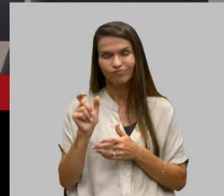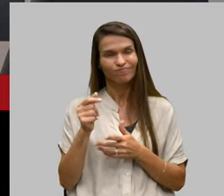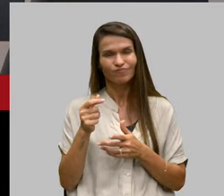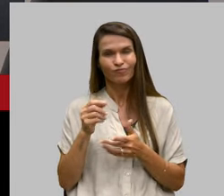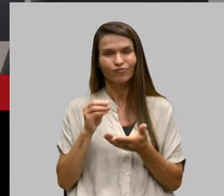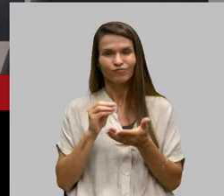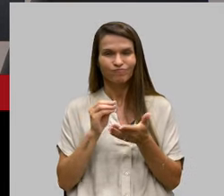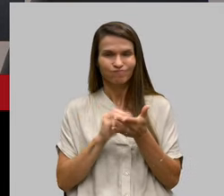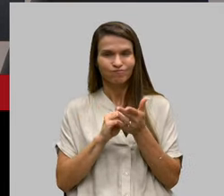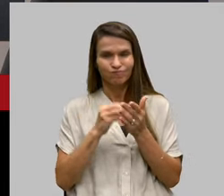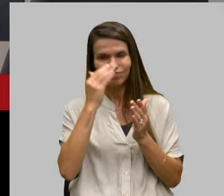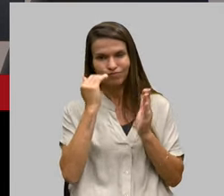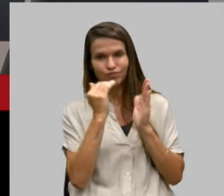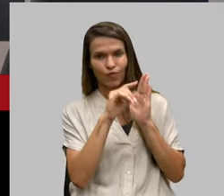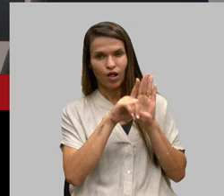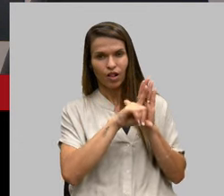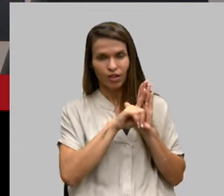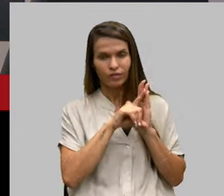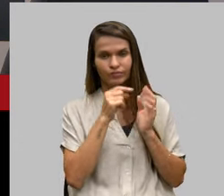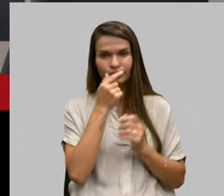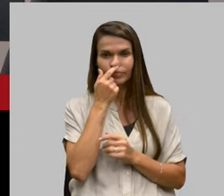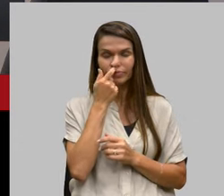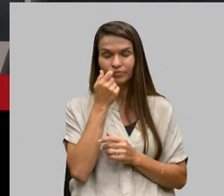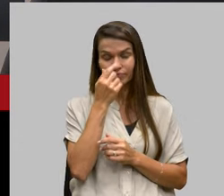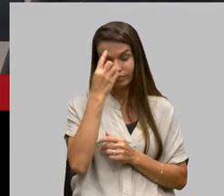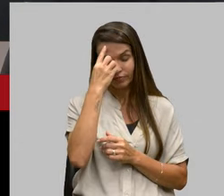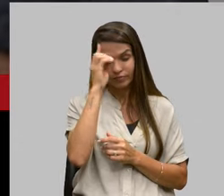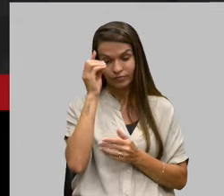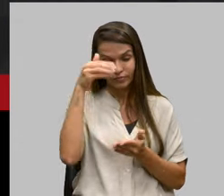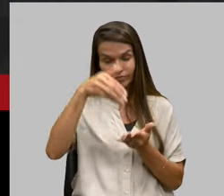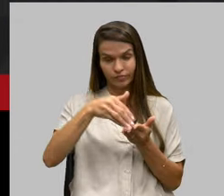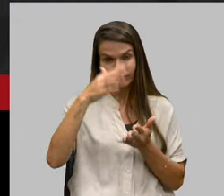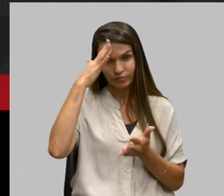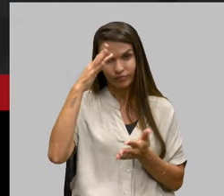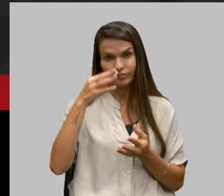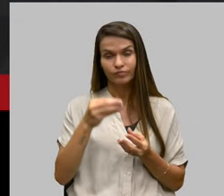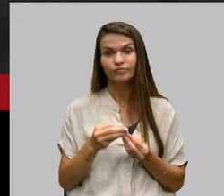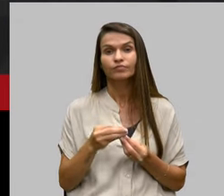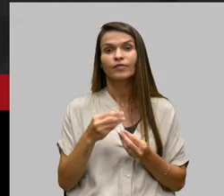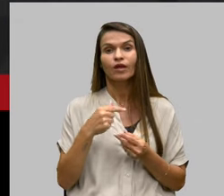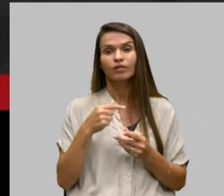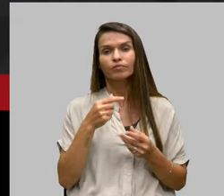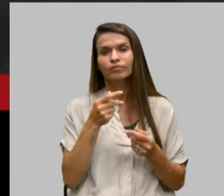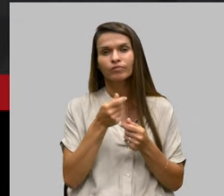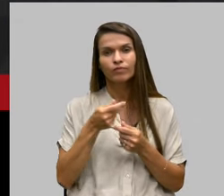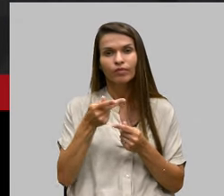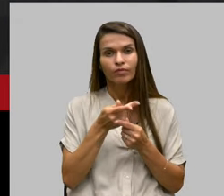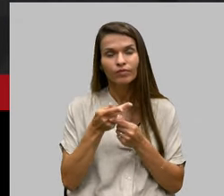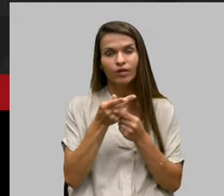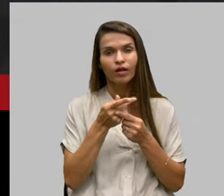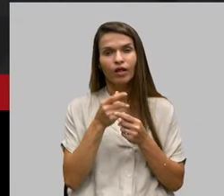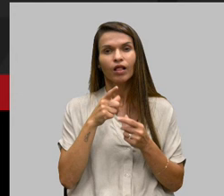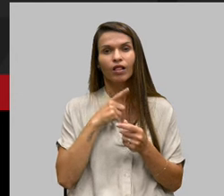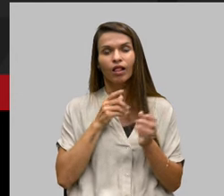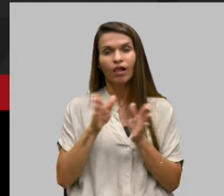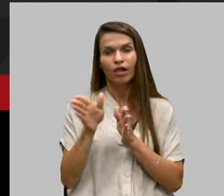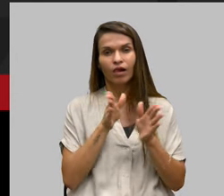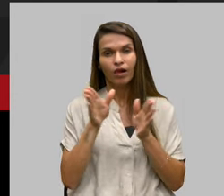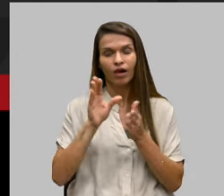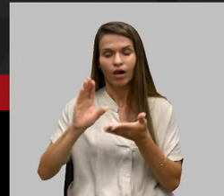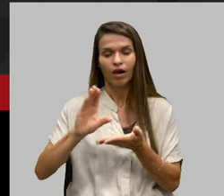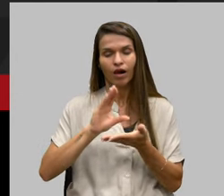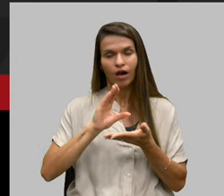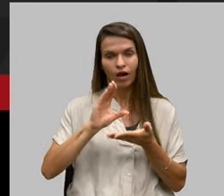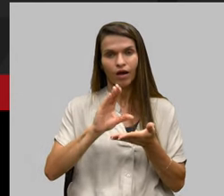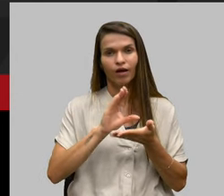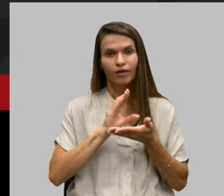previdência tá a ideia que eu queria trazer para finalizar é que o que a gente precisa buscar é viabil viabilizar capitalização né